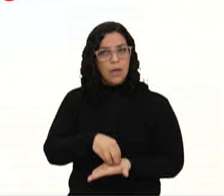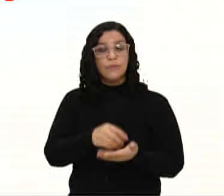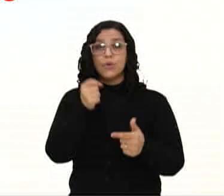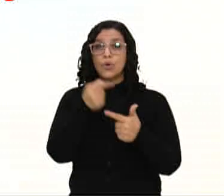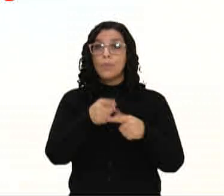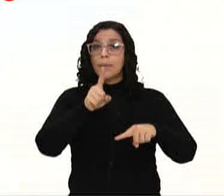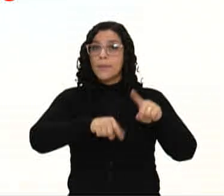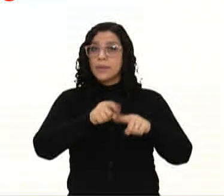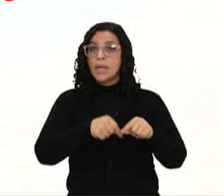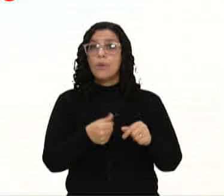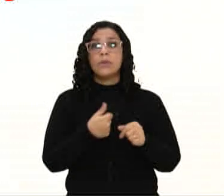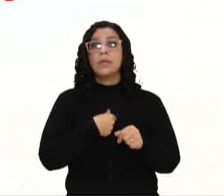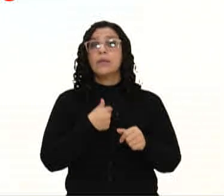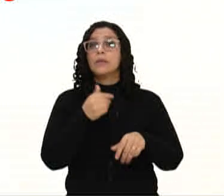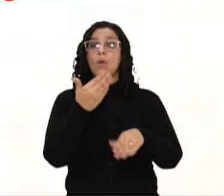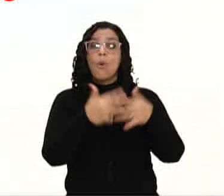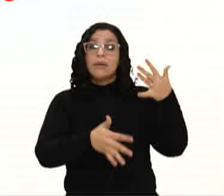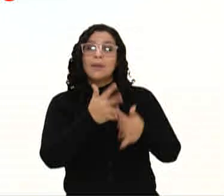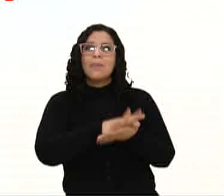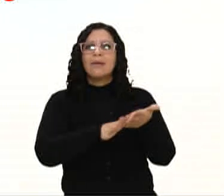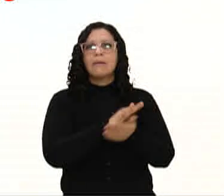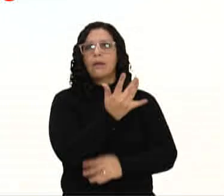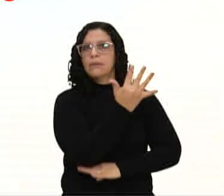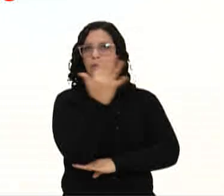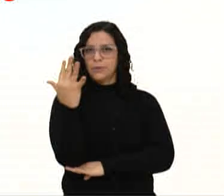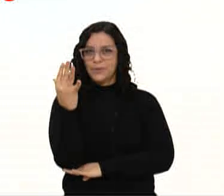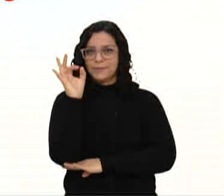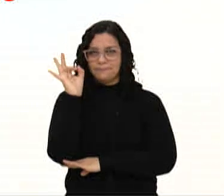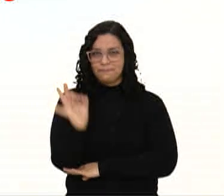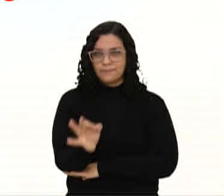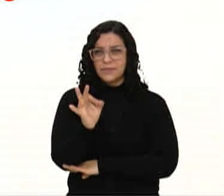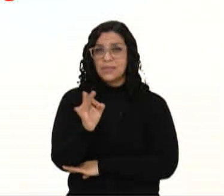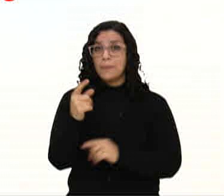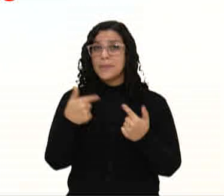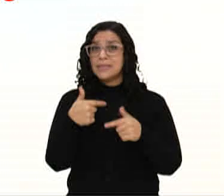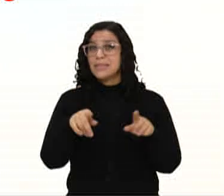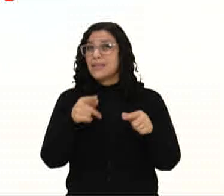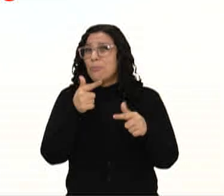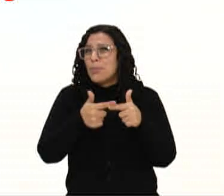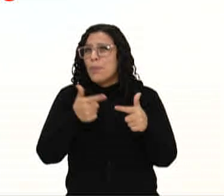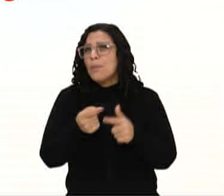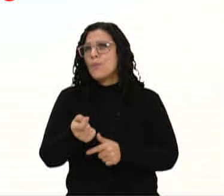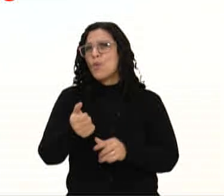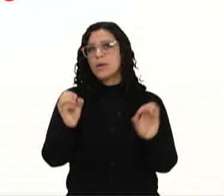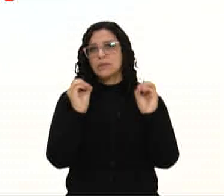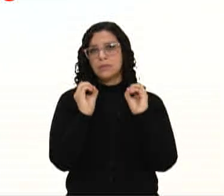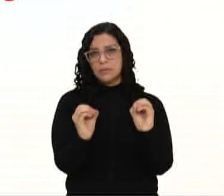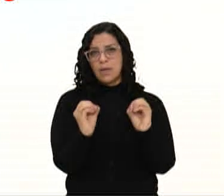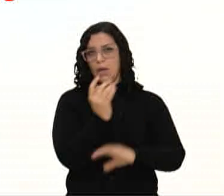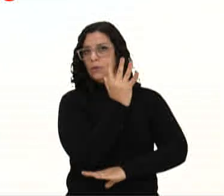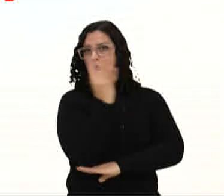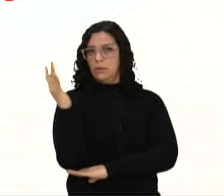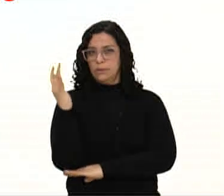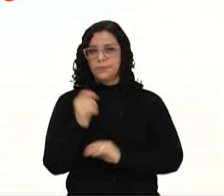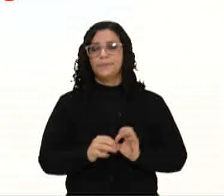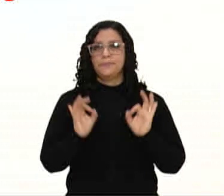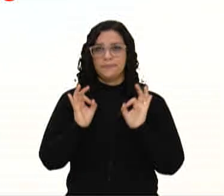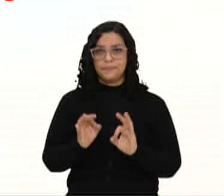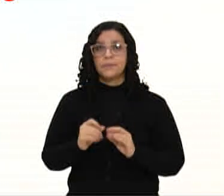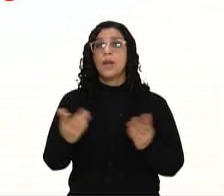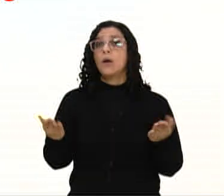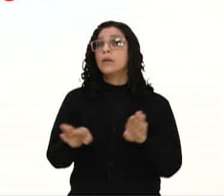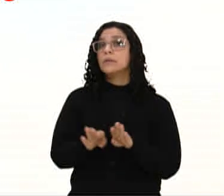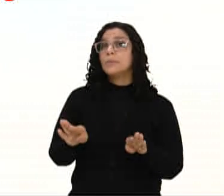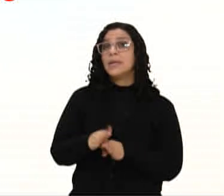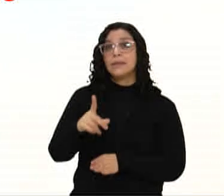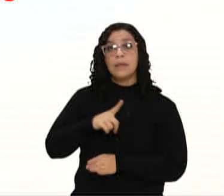produtos feitos sem prejudicar a natureza. Então, com o menor impacto possível no meio natural. E o